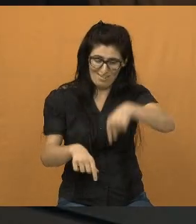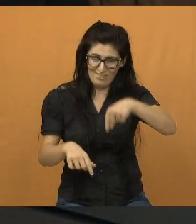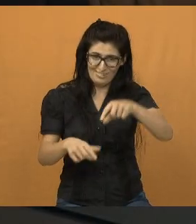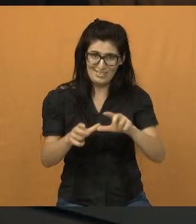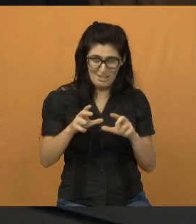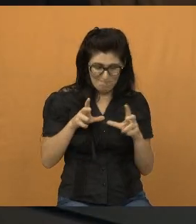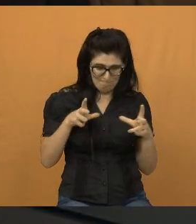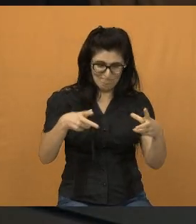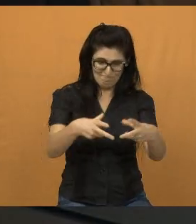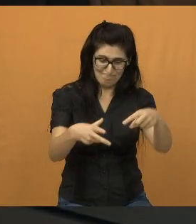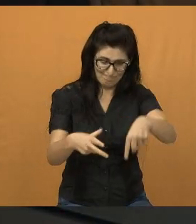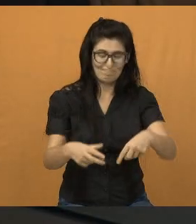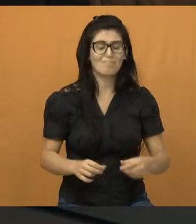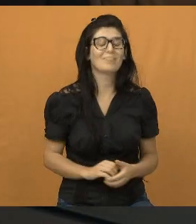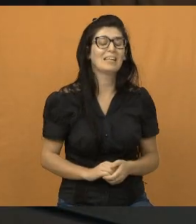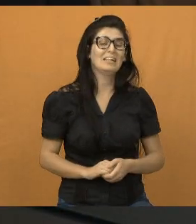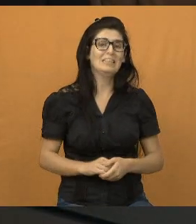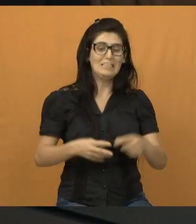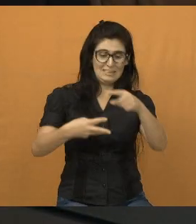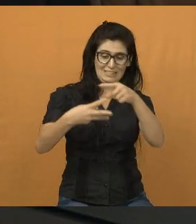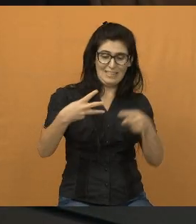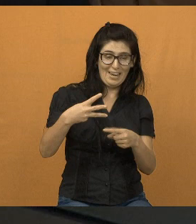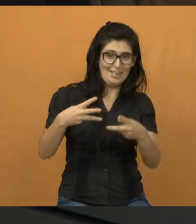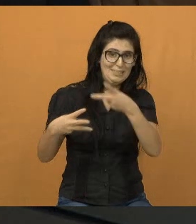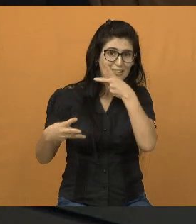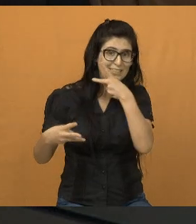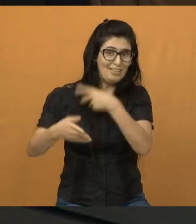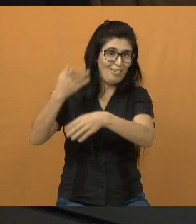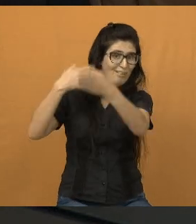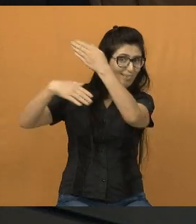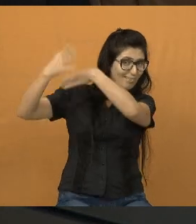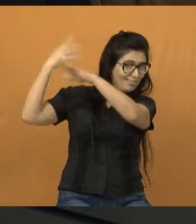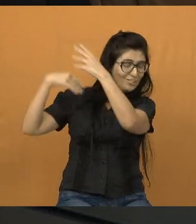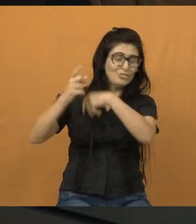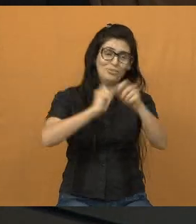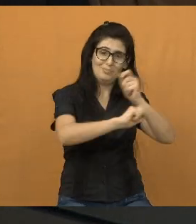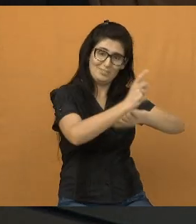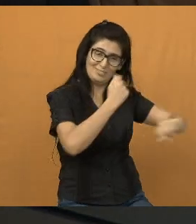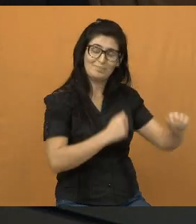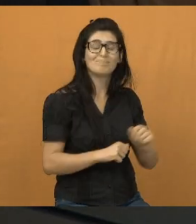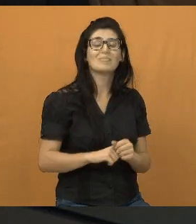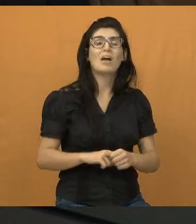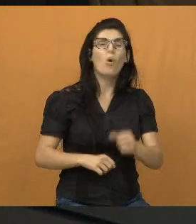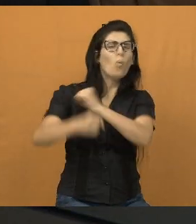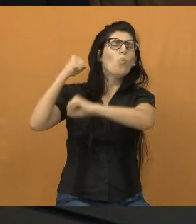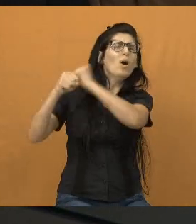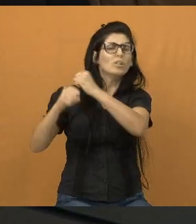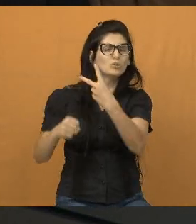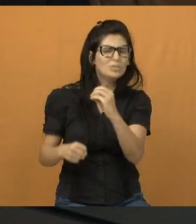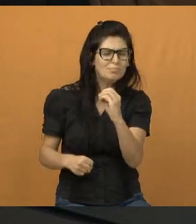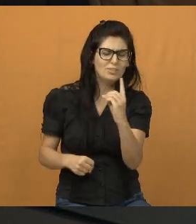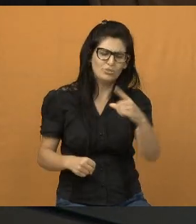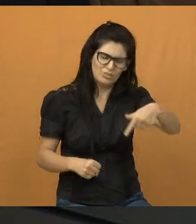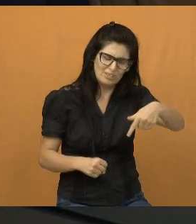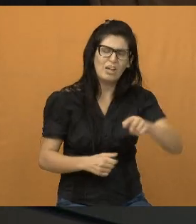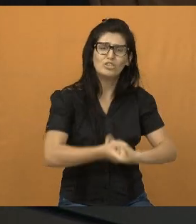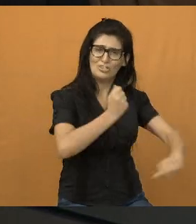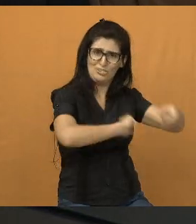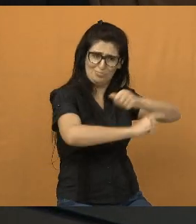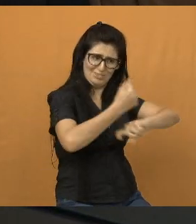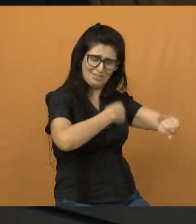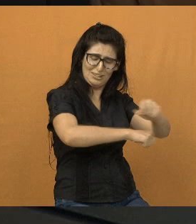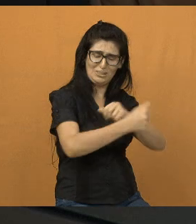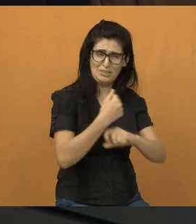mandatos, e nós começamos muito bem essa administração de 2017. Mas quando